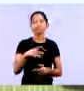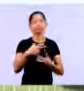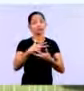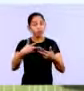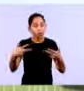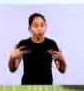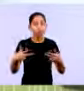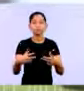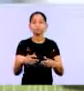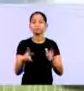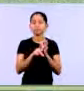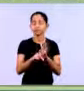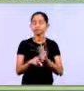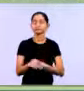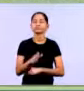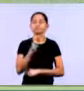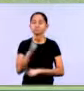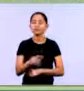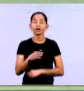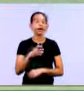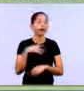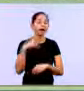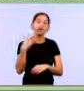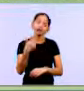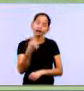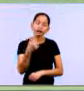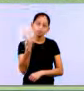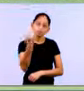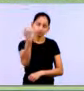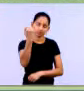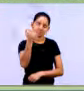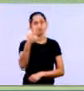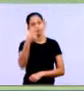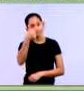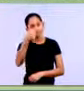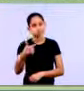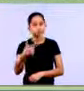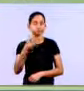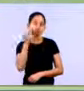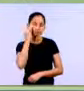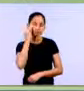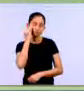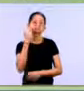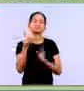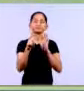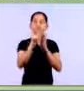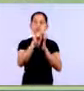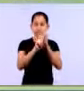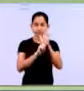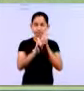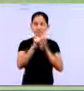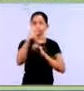espécies. São elas a principal e a acessória. Essas espécies estão definidas no artigo 113 do Código Tributário